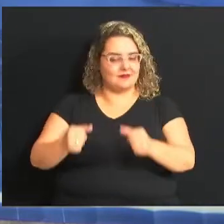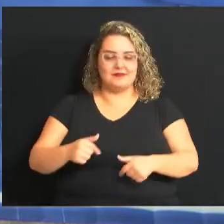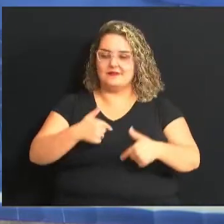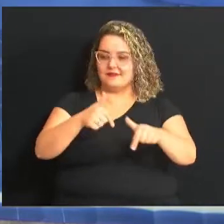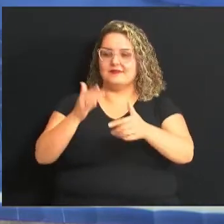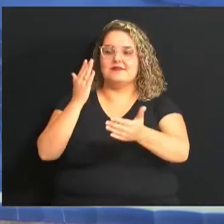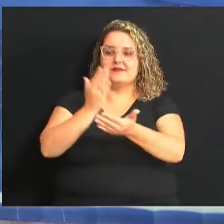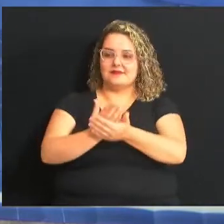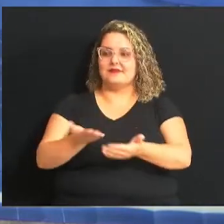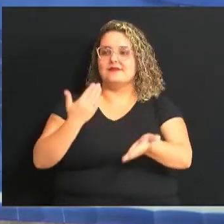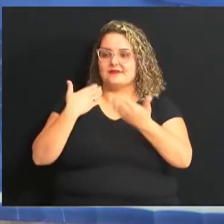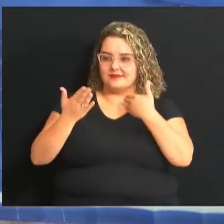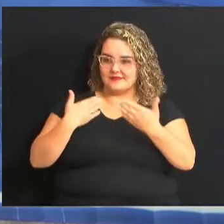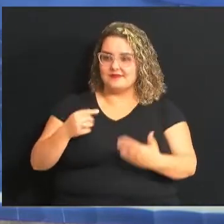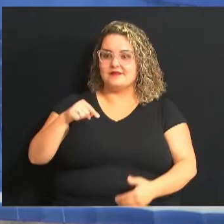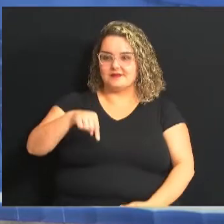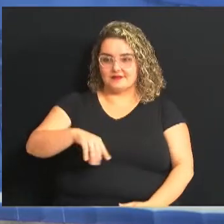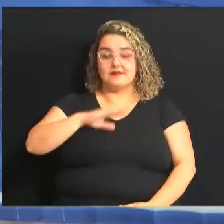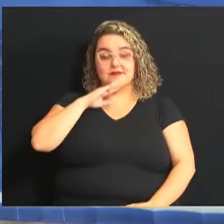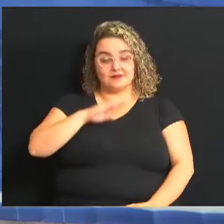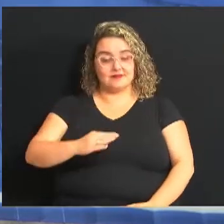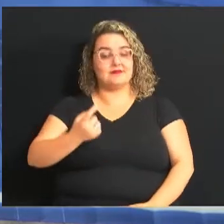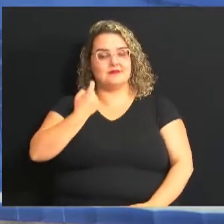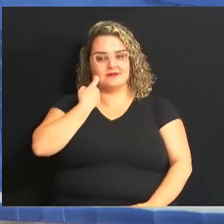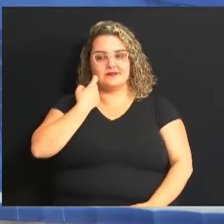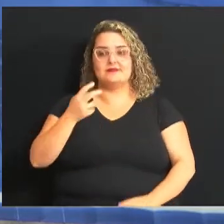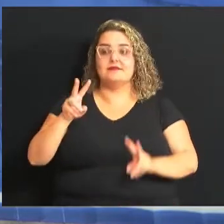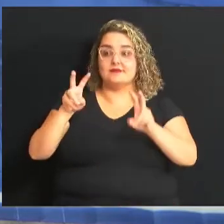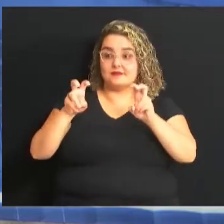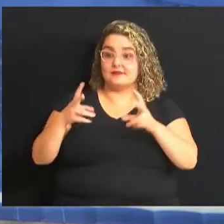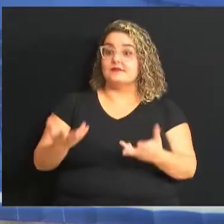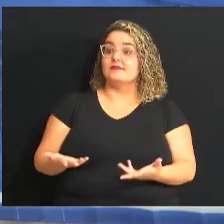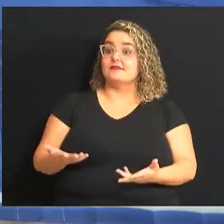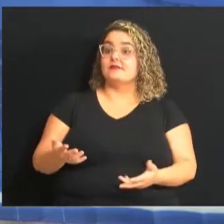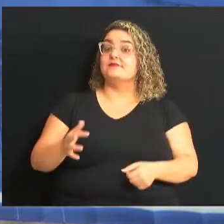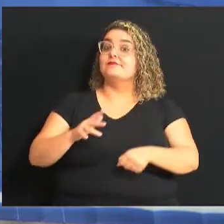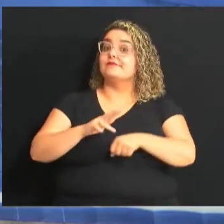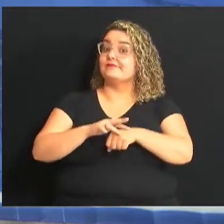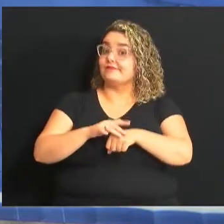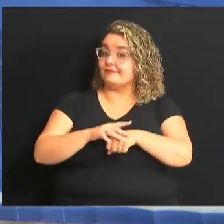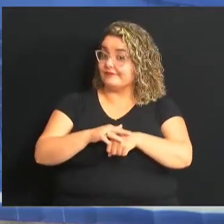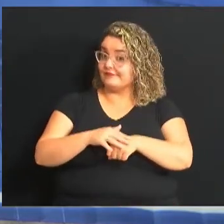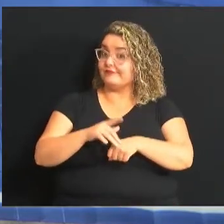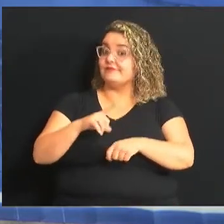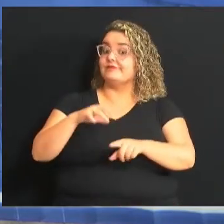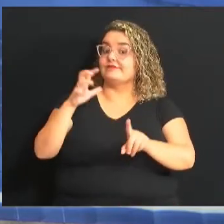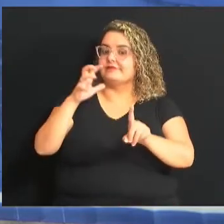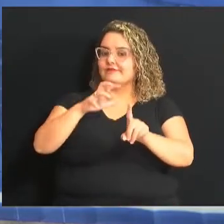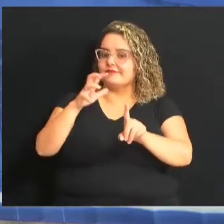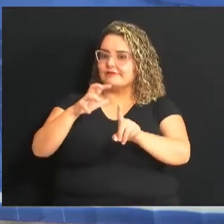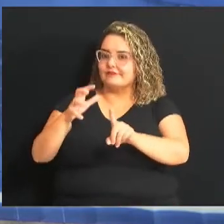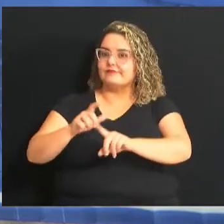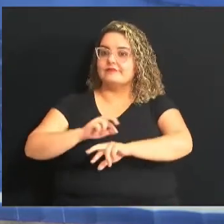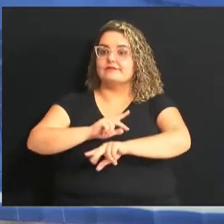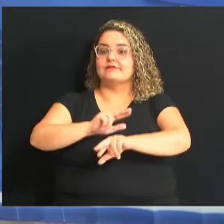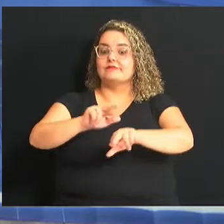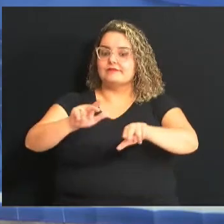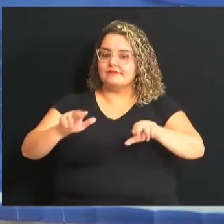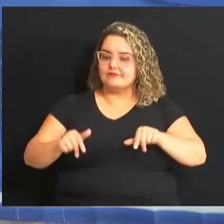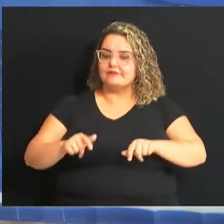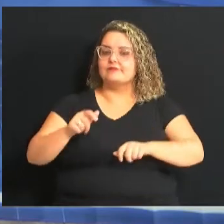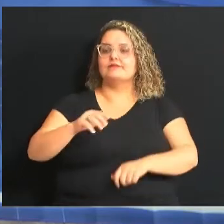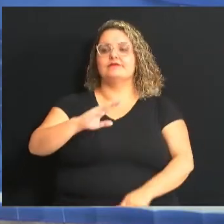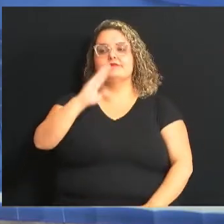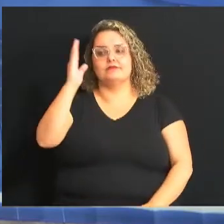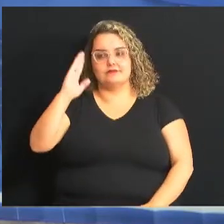na tarde desta sexta-feira sobre esse tema, sobre essa doença que tem afetado aí milhões e milhões de brasileiros